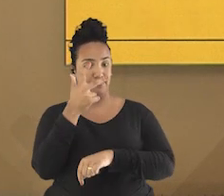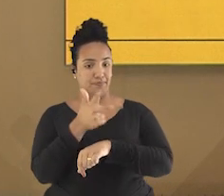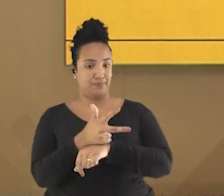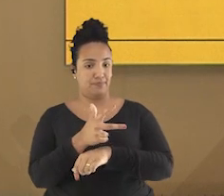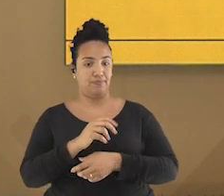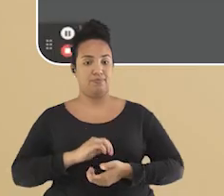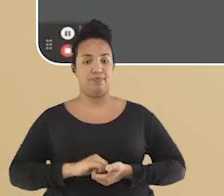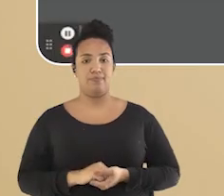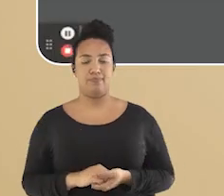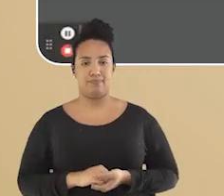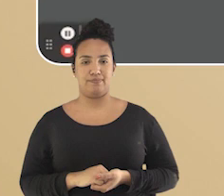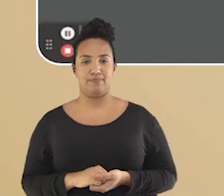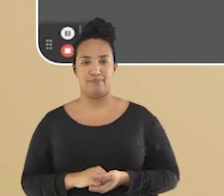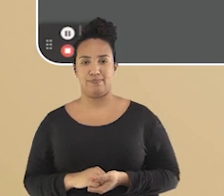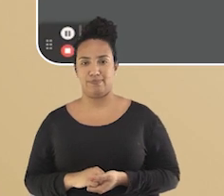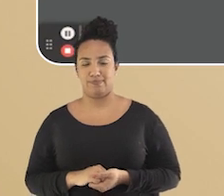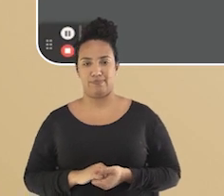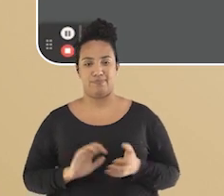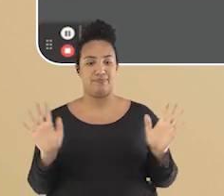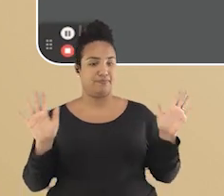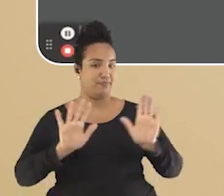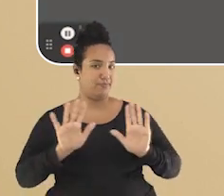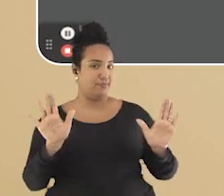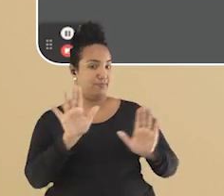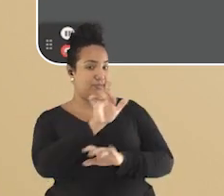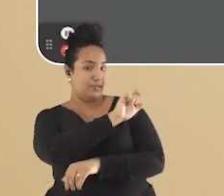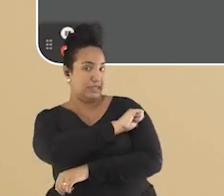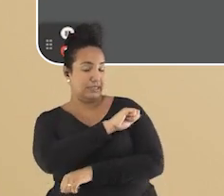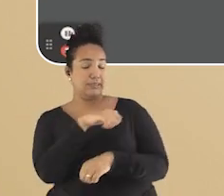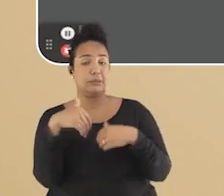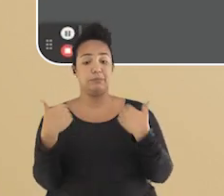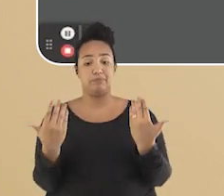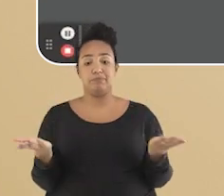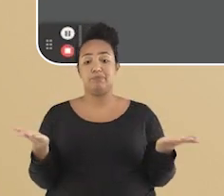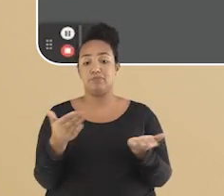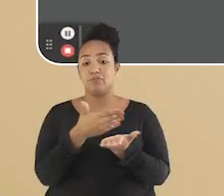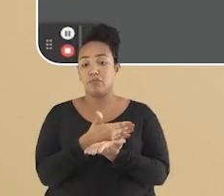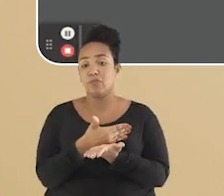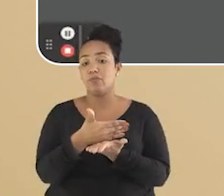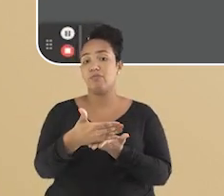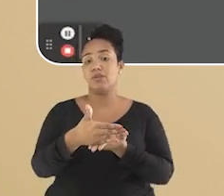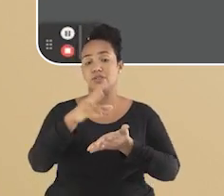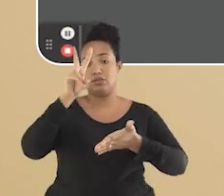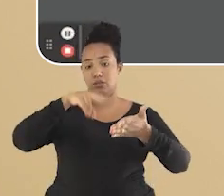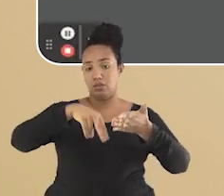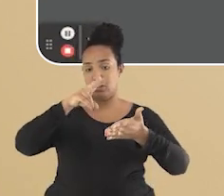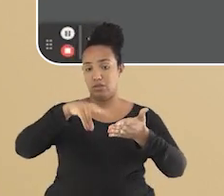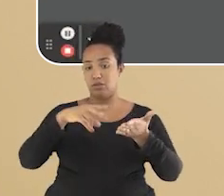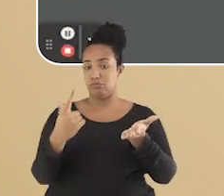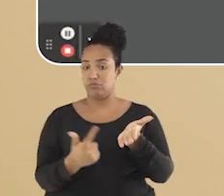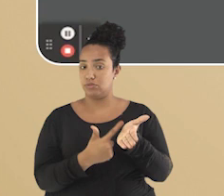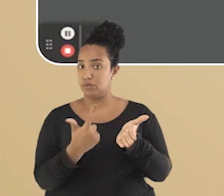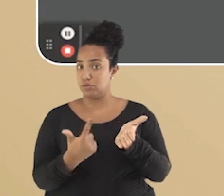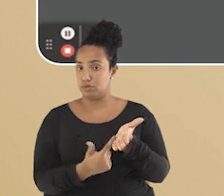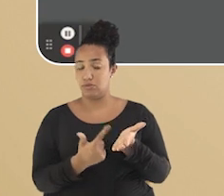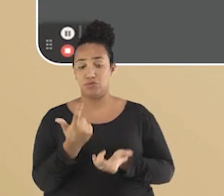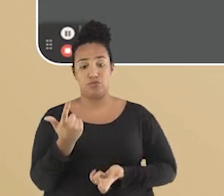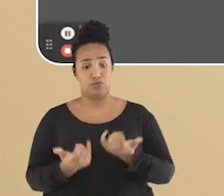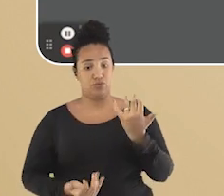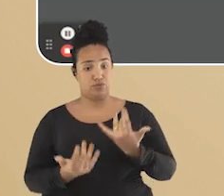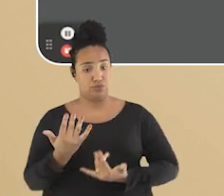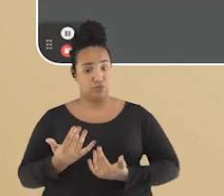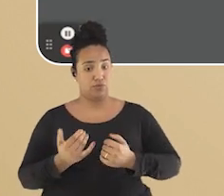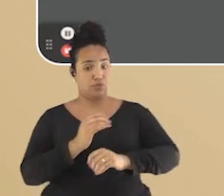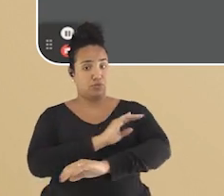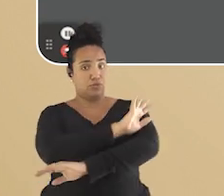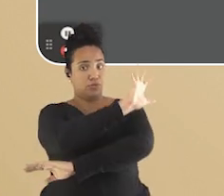o vídeo. Olá, estudantes! Agora vamos começar a leitura juntos do livro O